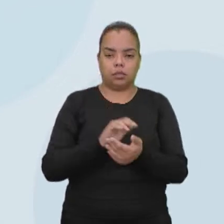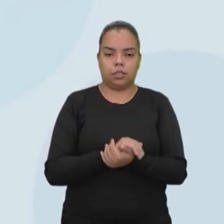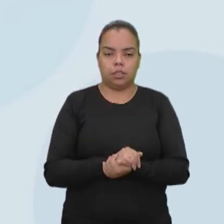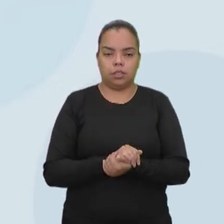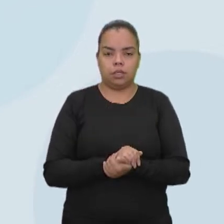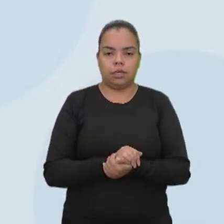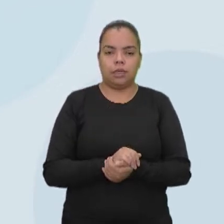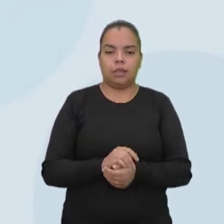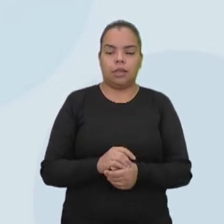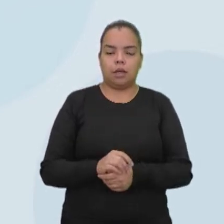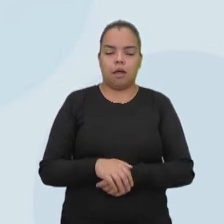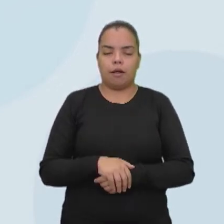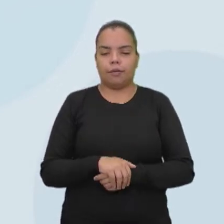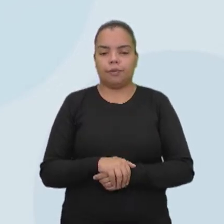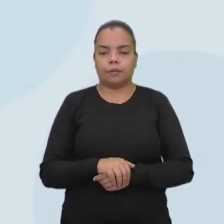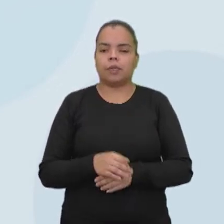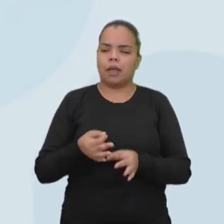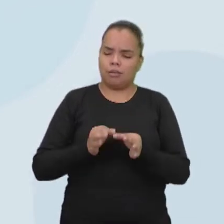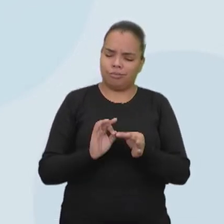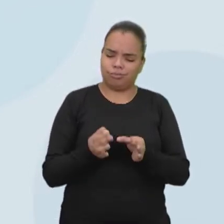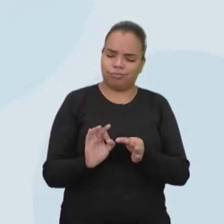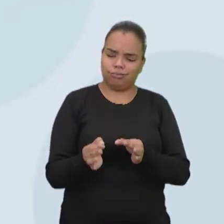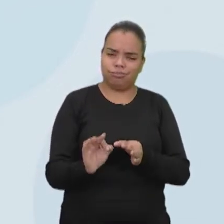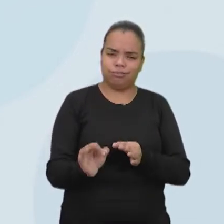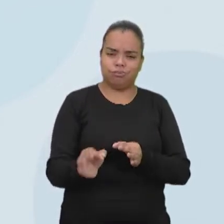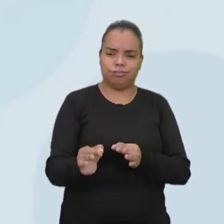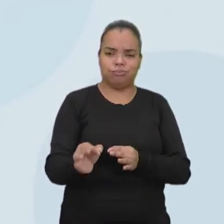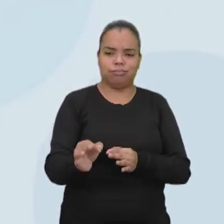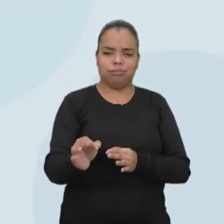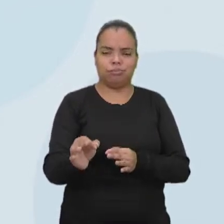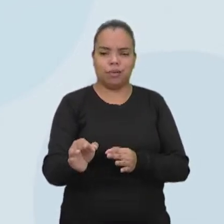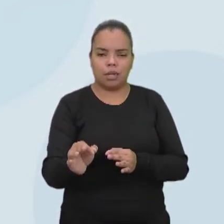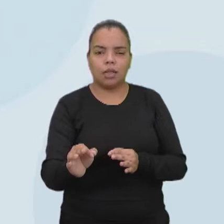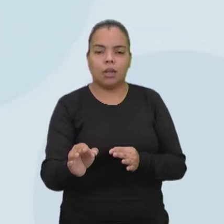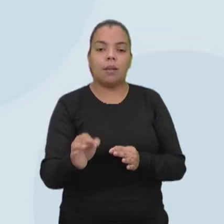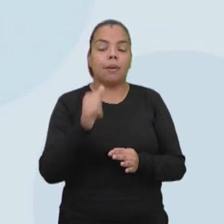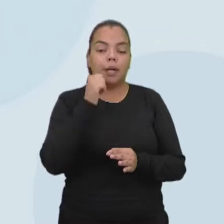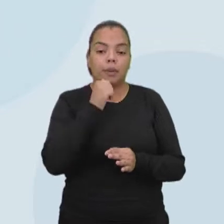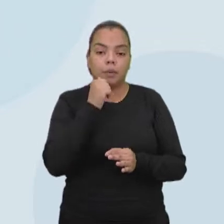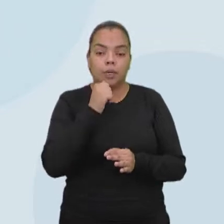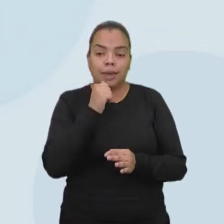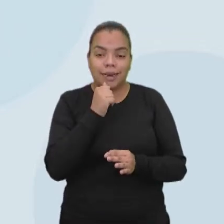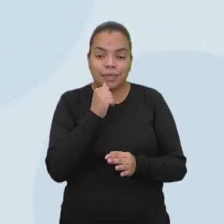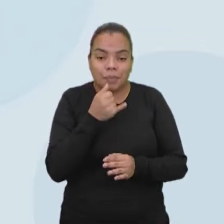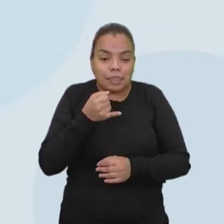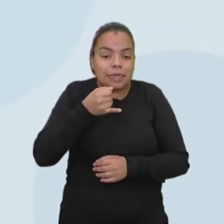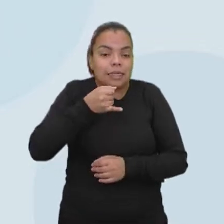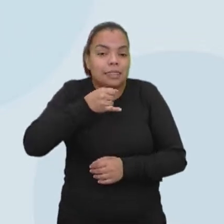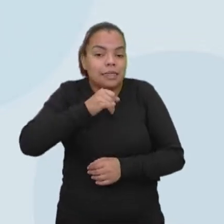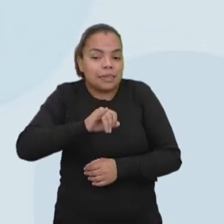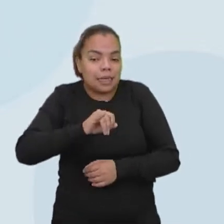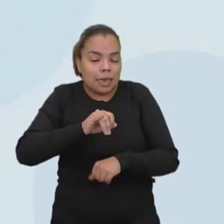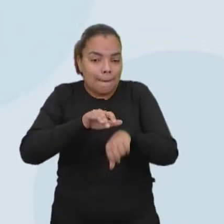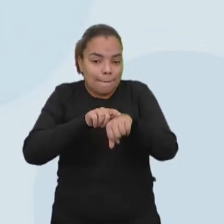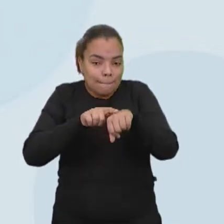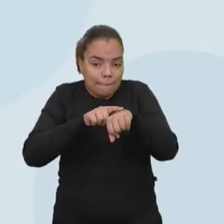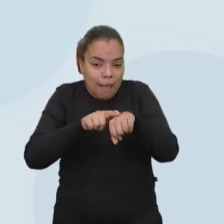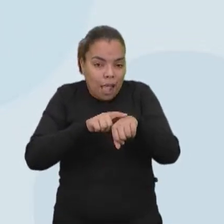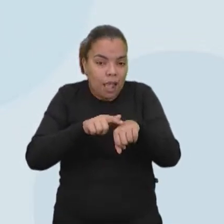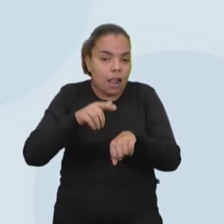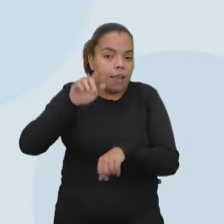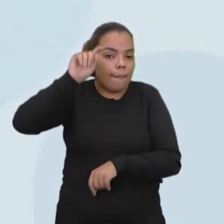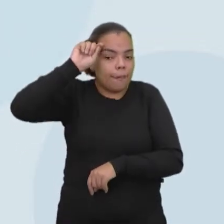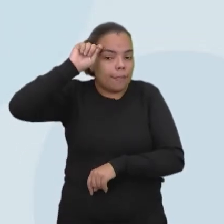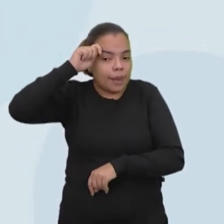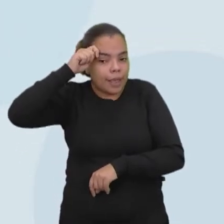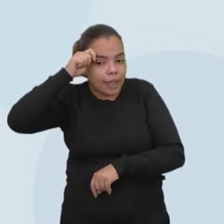ainda mais tortuoso se esta for preta ou parda e residir fora dos centros urbanos das